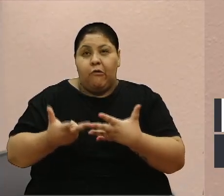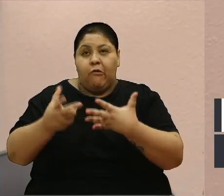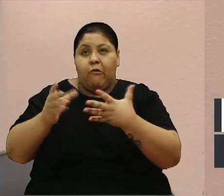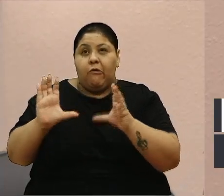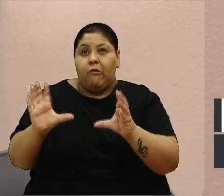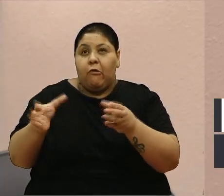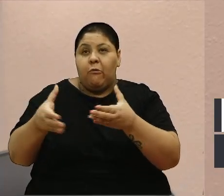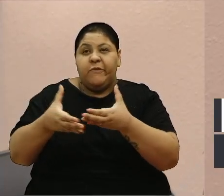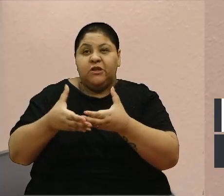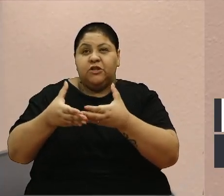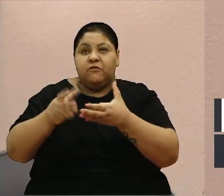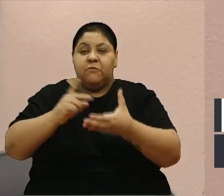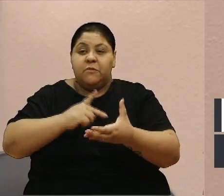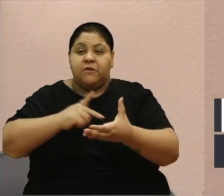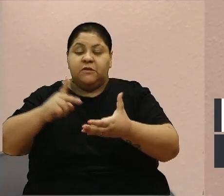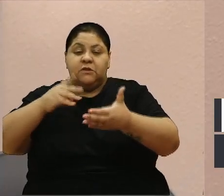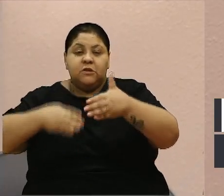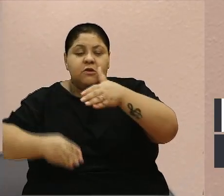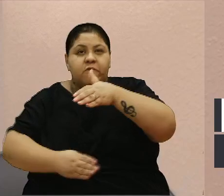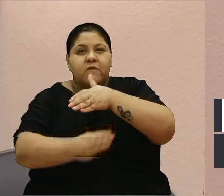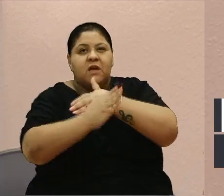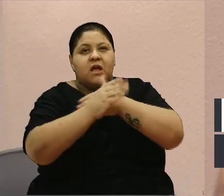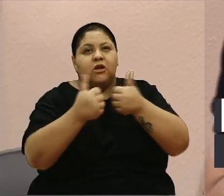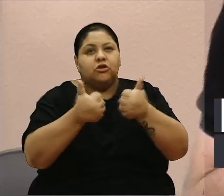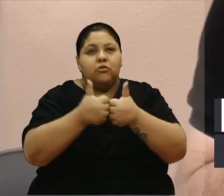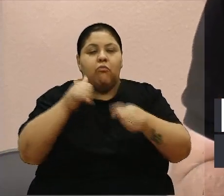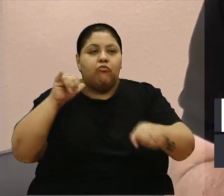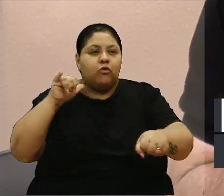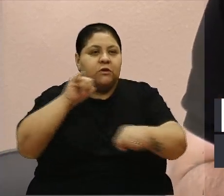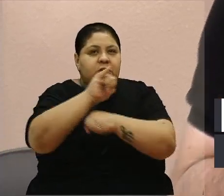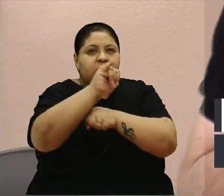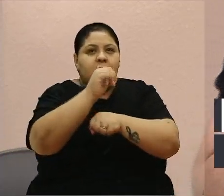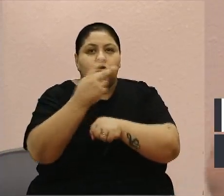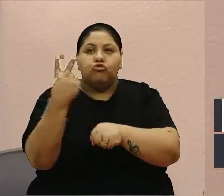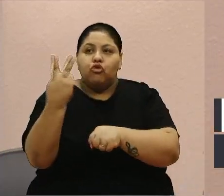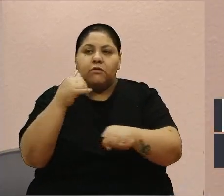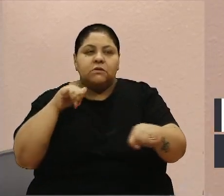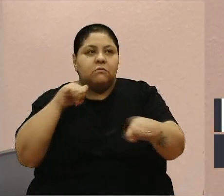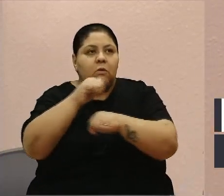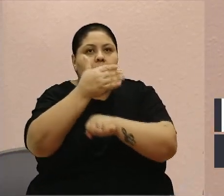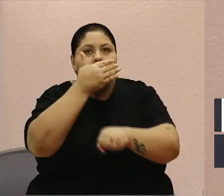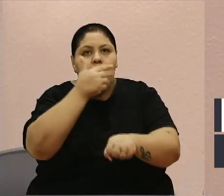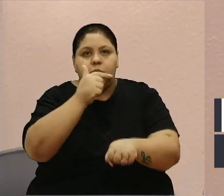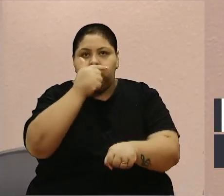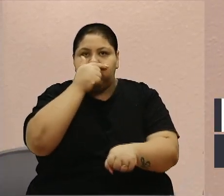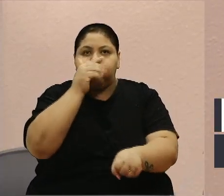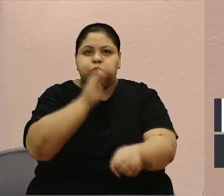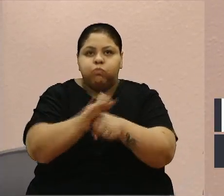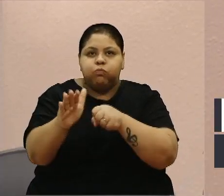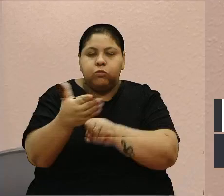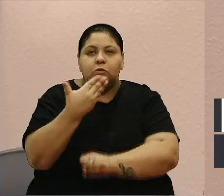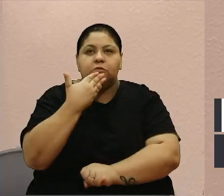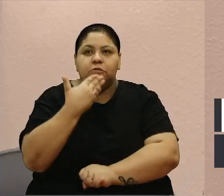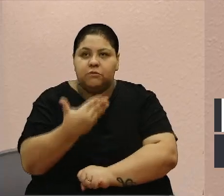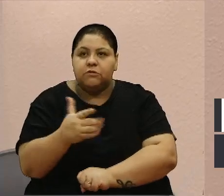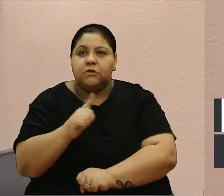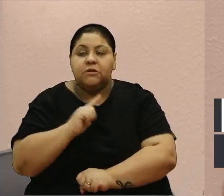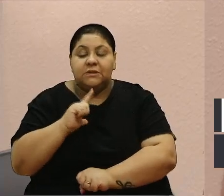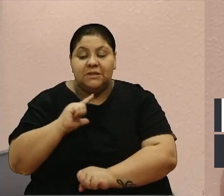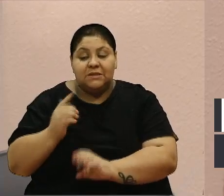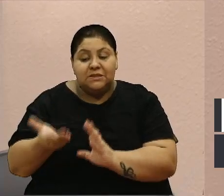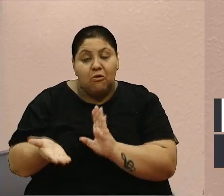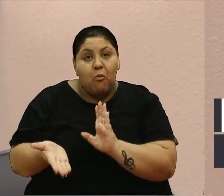em viagem. 2 aviões lotados. A gente pede para ter esse